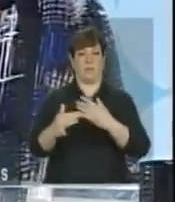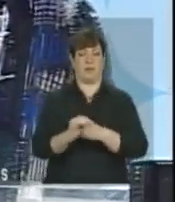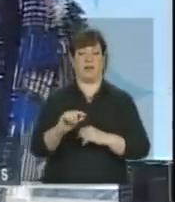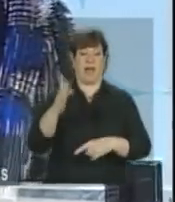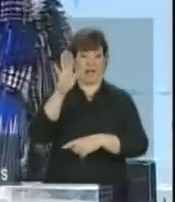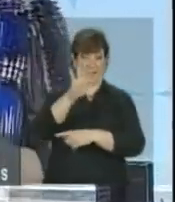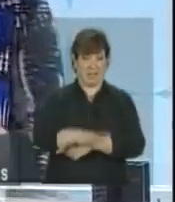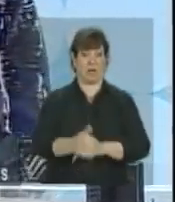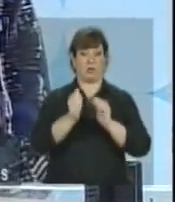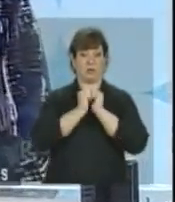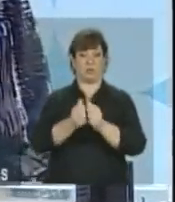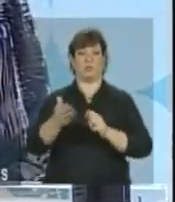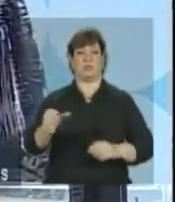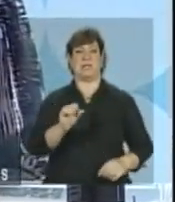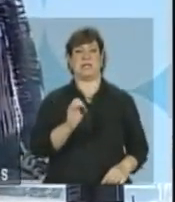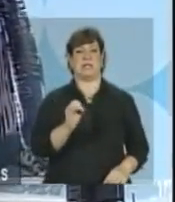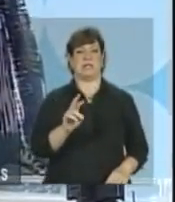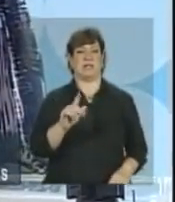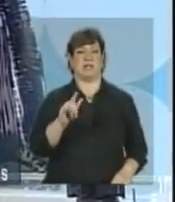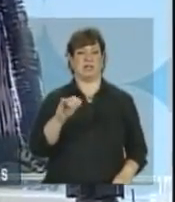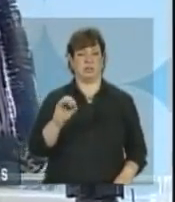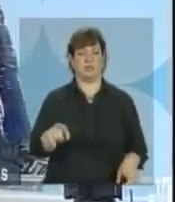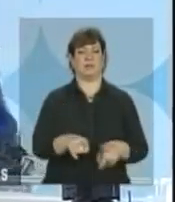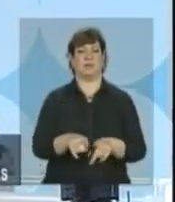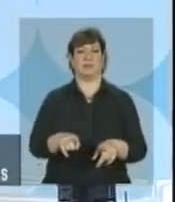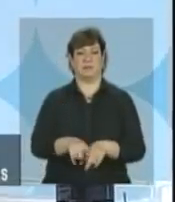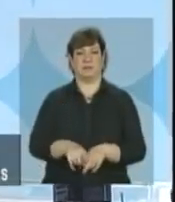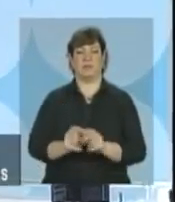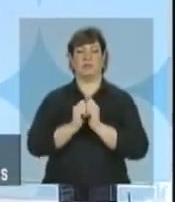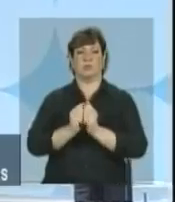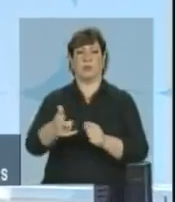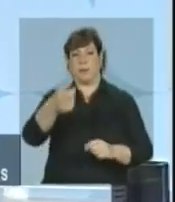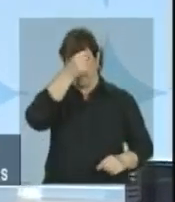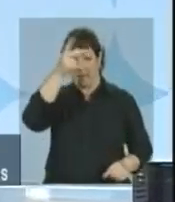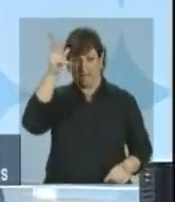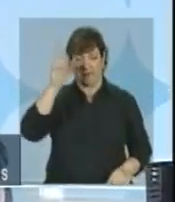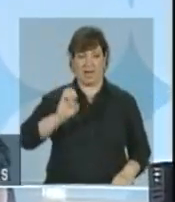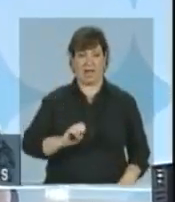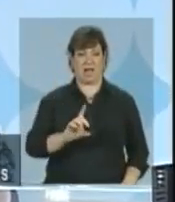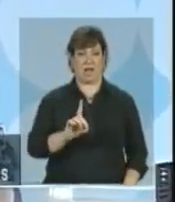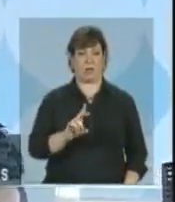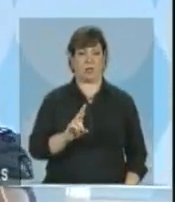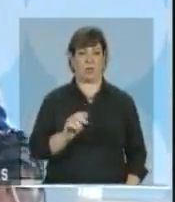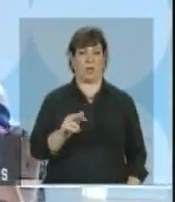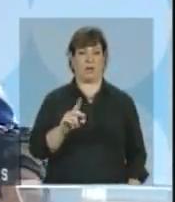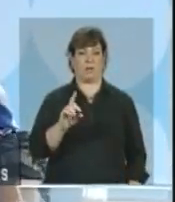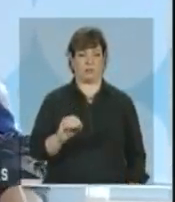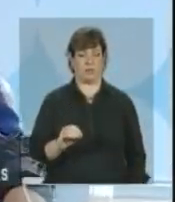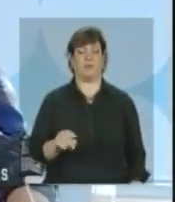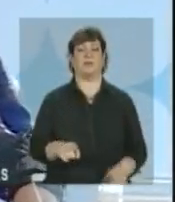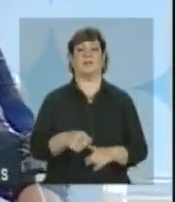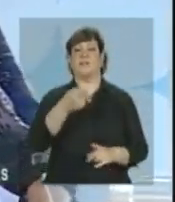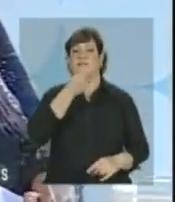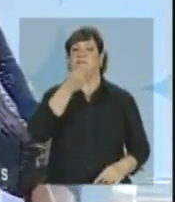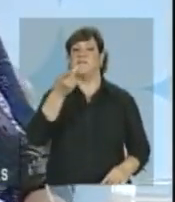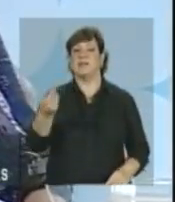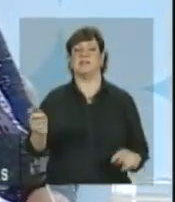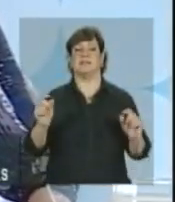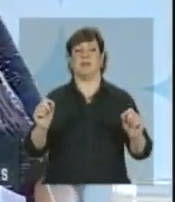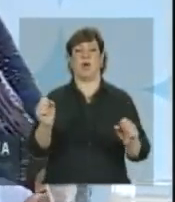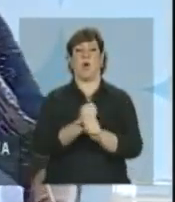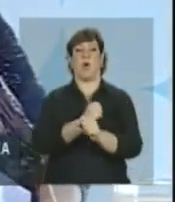com Sérgio Cabral e, sobretudo, com o prefeito Eduardo Paes, visitar